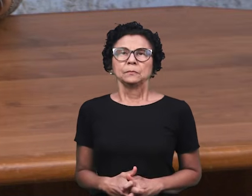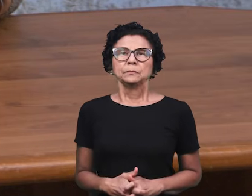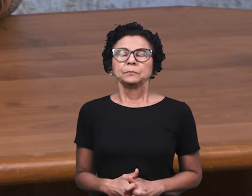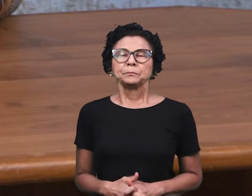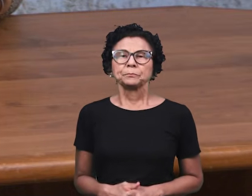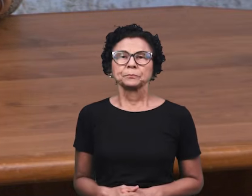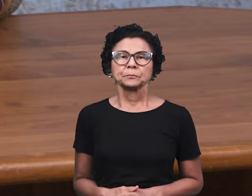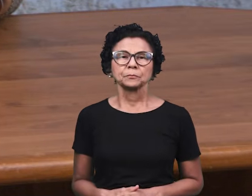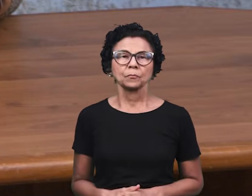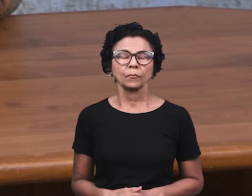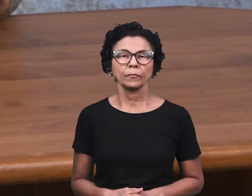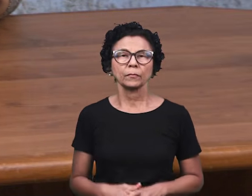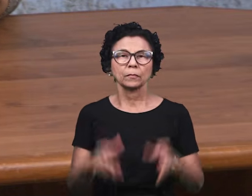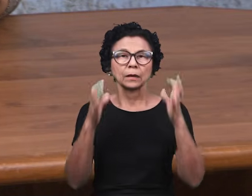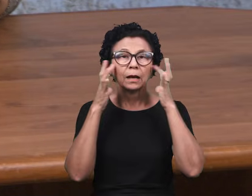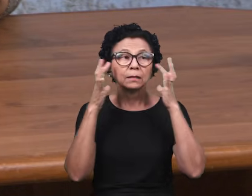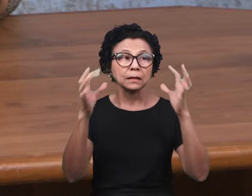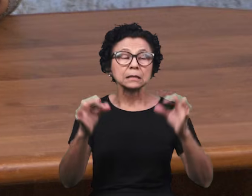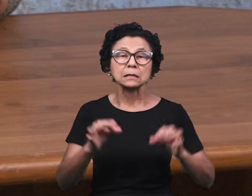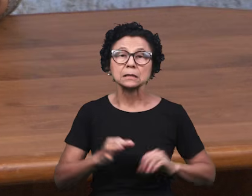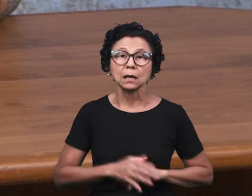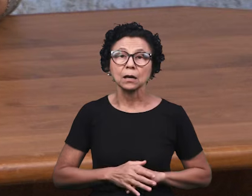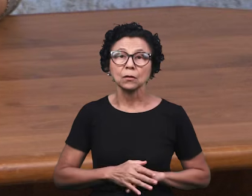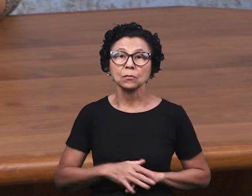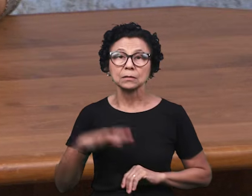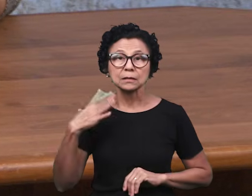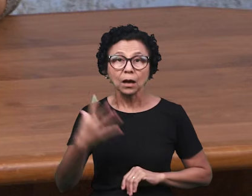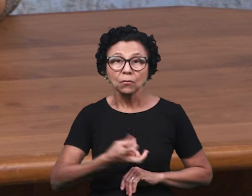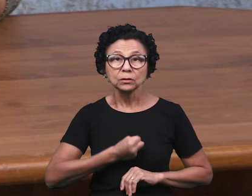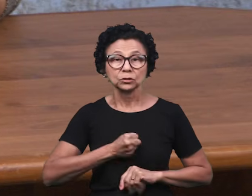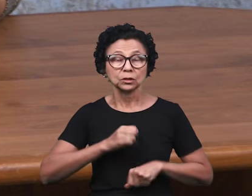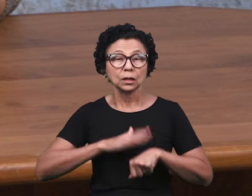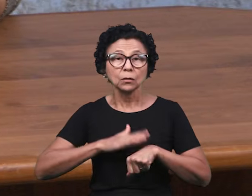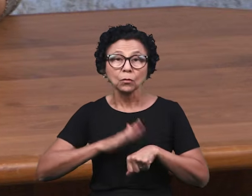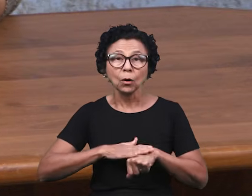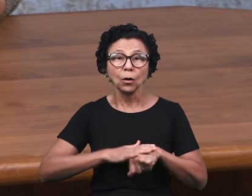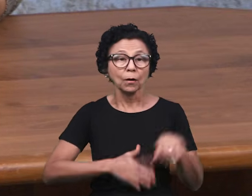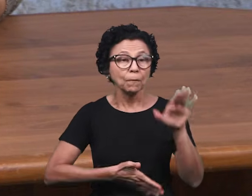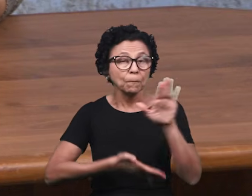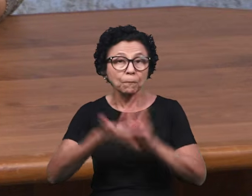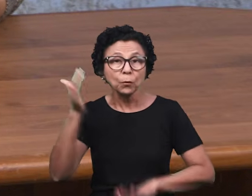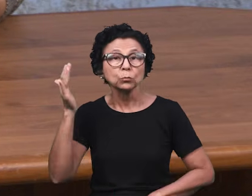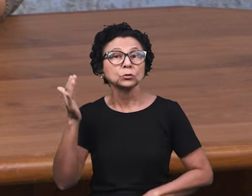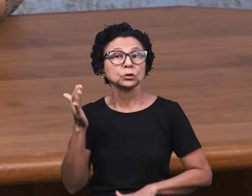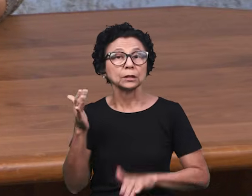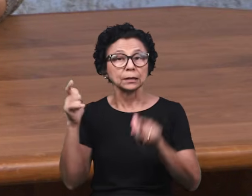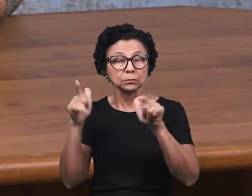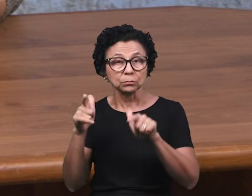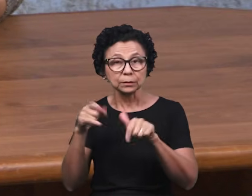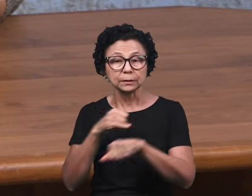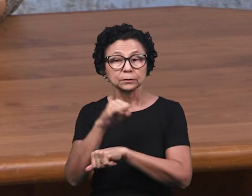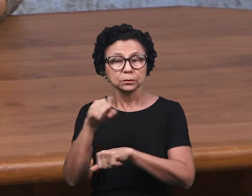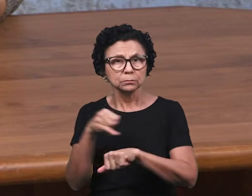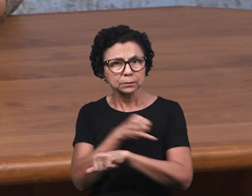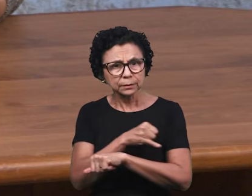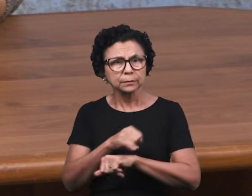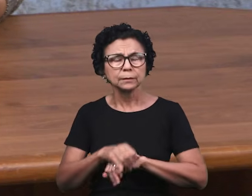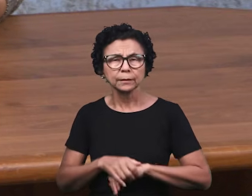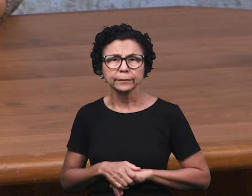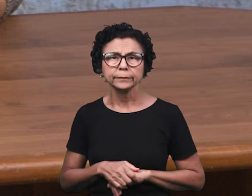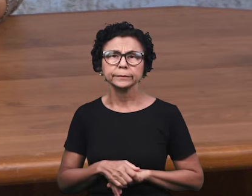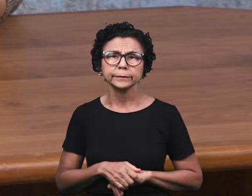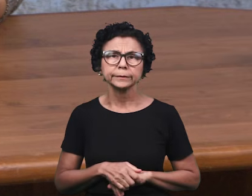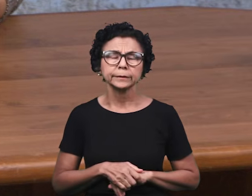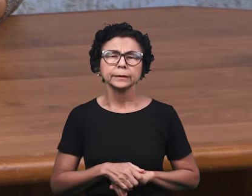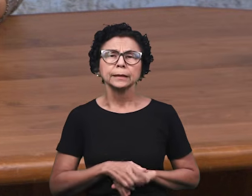Fugi para a salvação vossa, filhos de Benjamim, do meio de Jerusalém, e tocai a